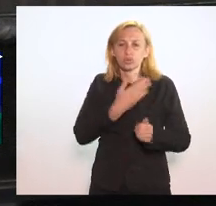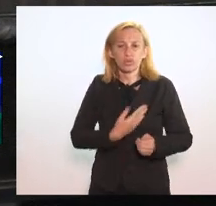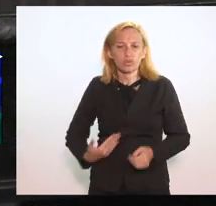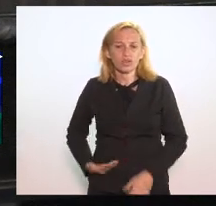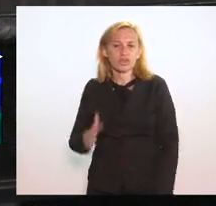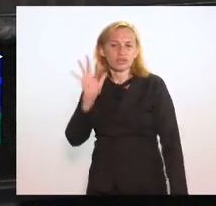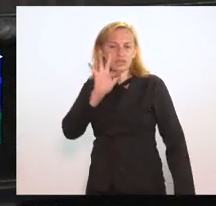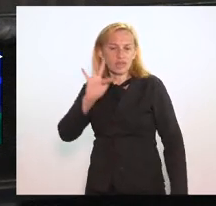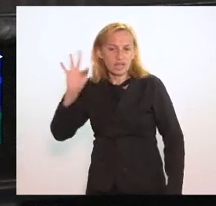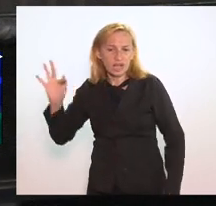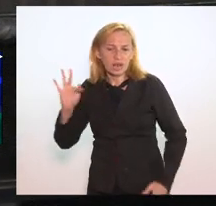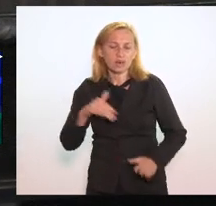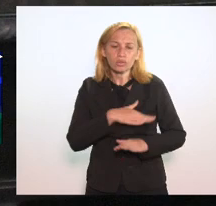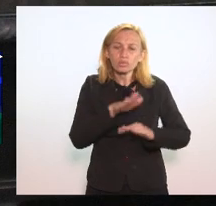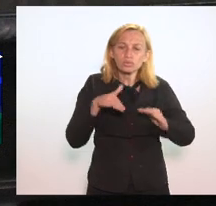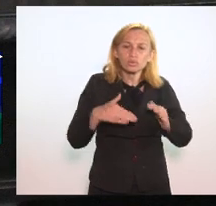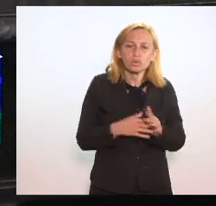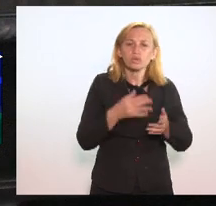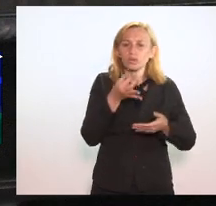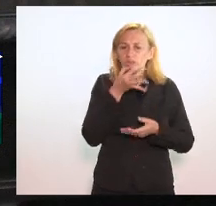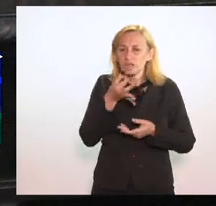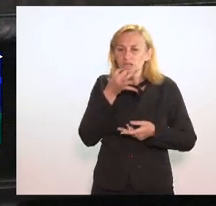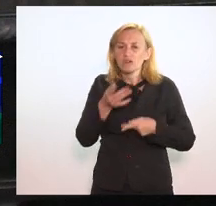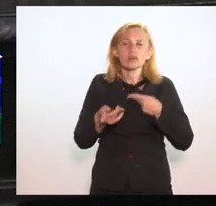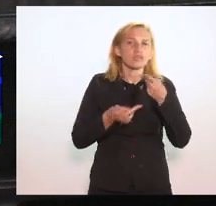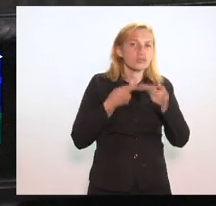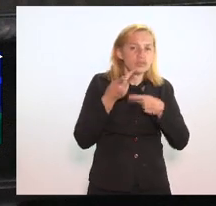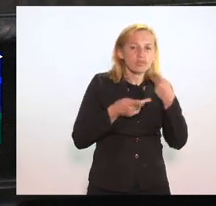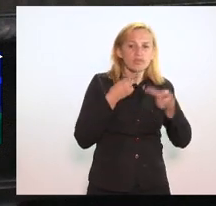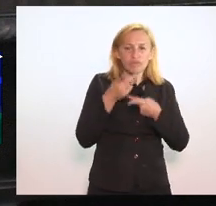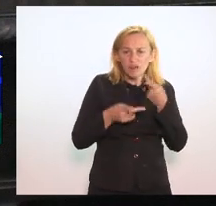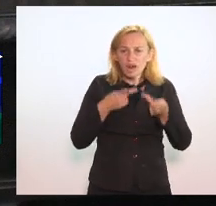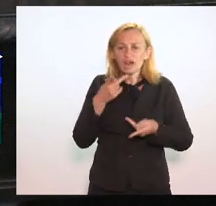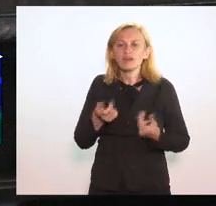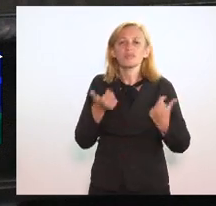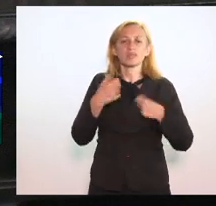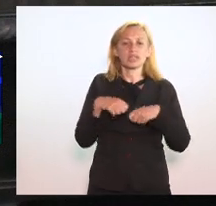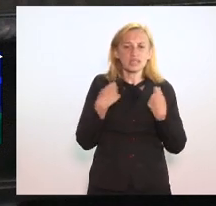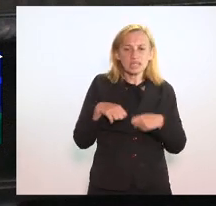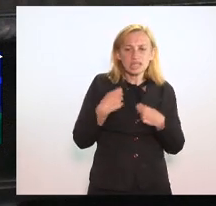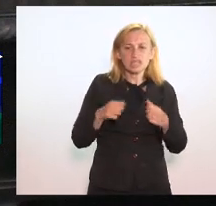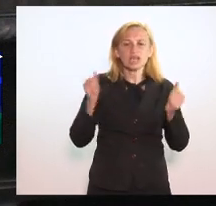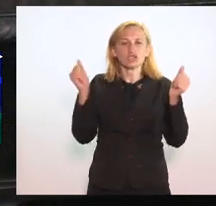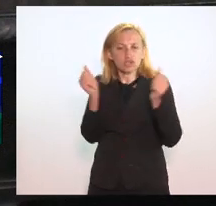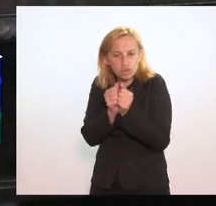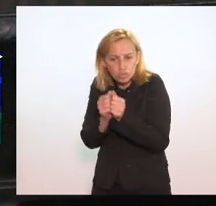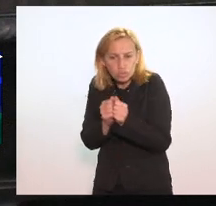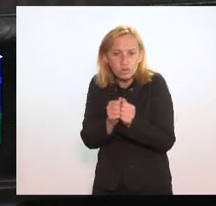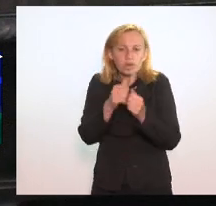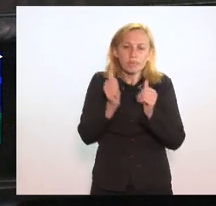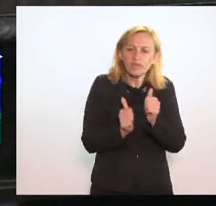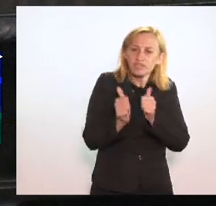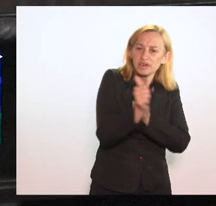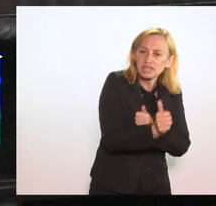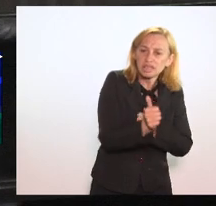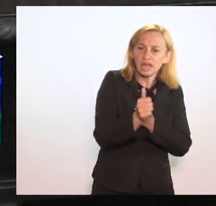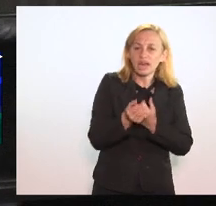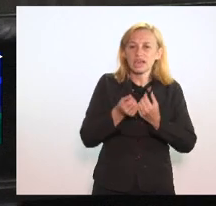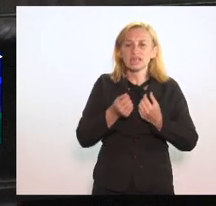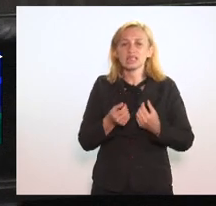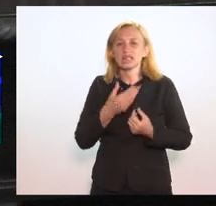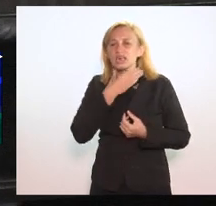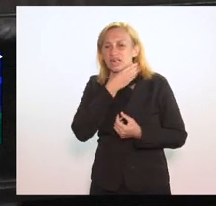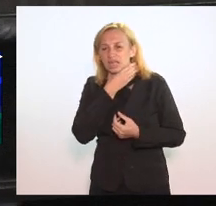apesar de todo o argumento né de que é precisamos estar juntos para enfrentar essa